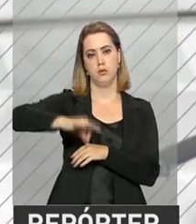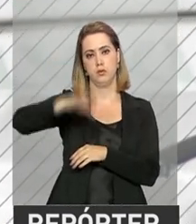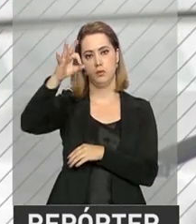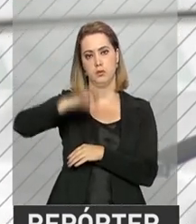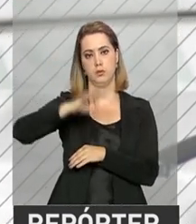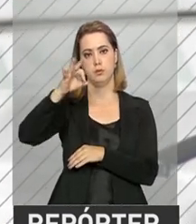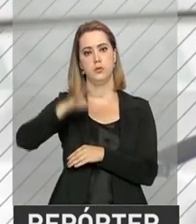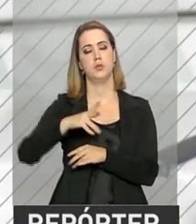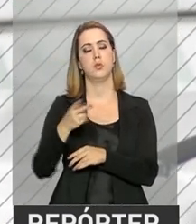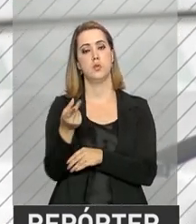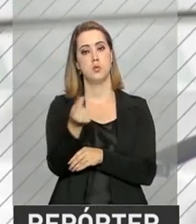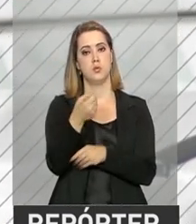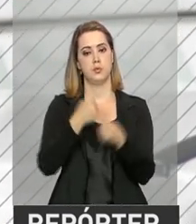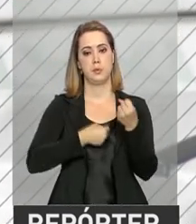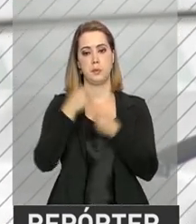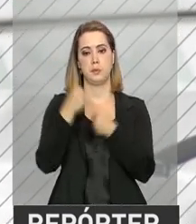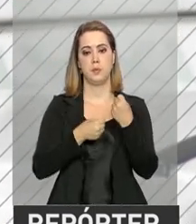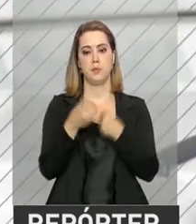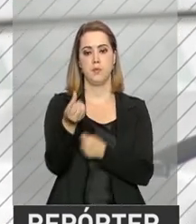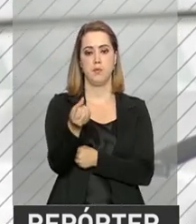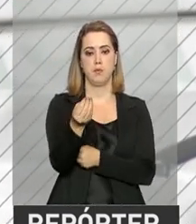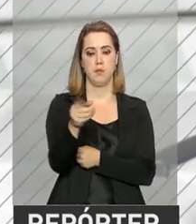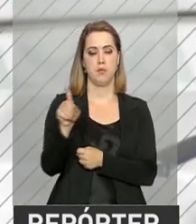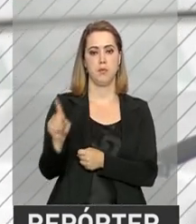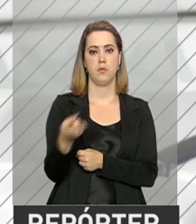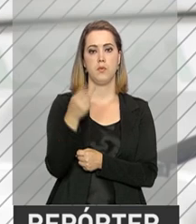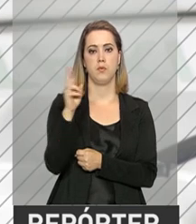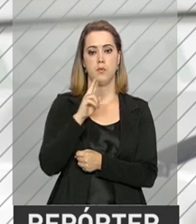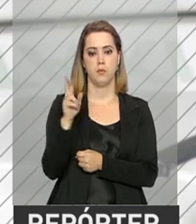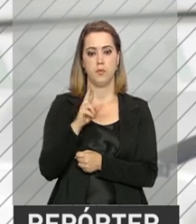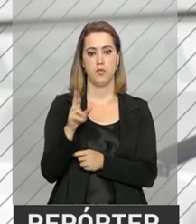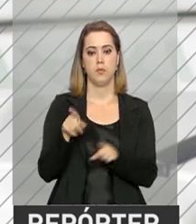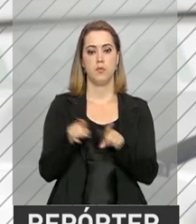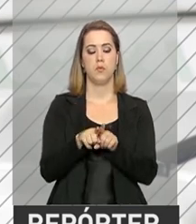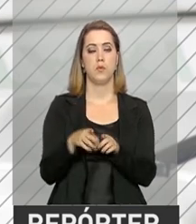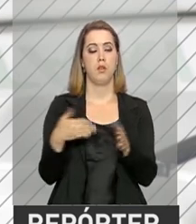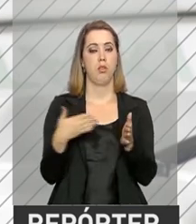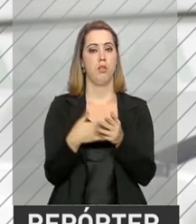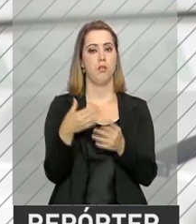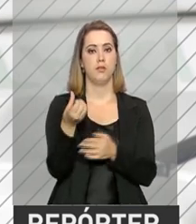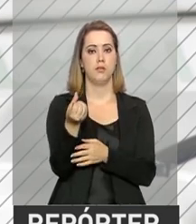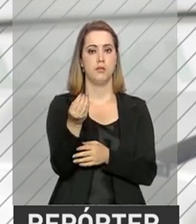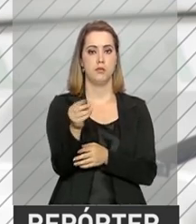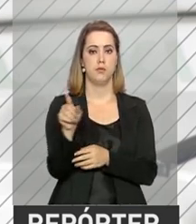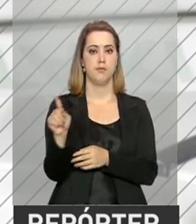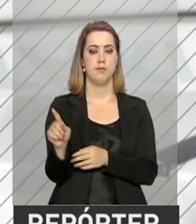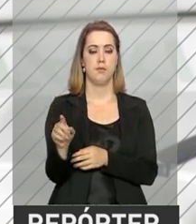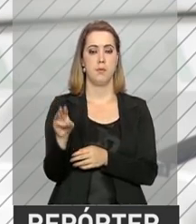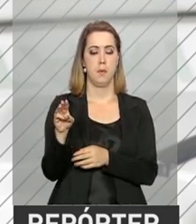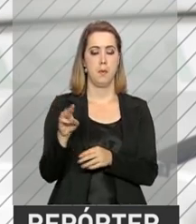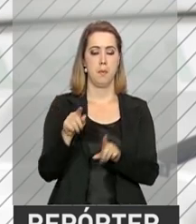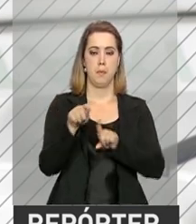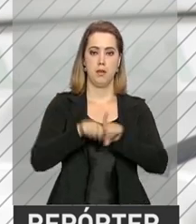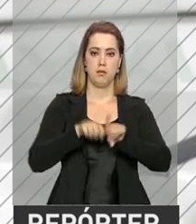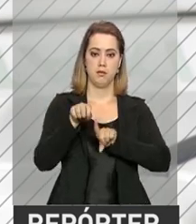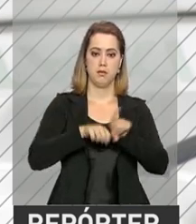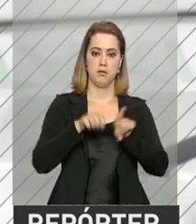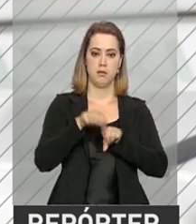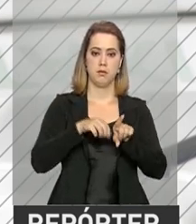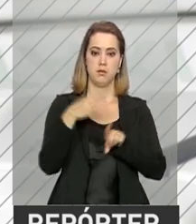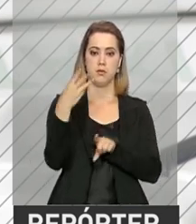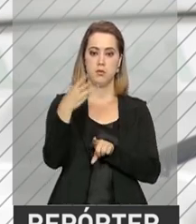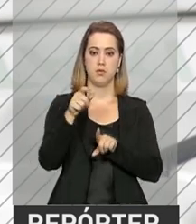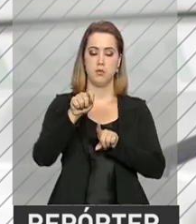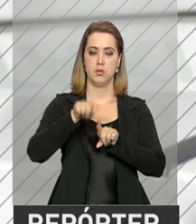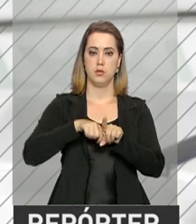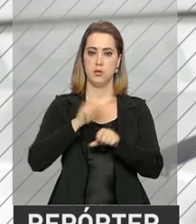valor do veículo com valor máximo de R 60.000 o taxista tem um prazo para pagar de até 60 meses com 3 meses de